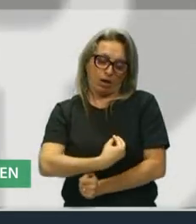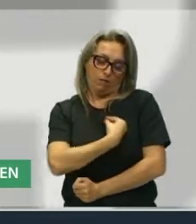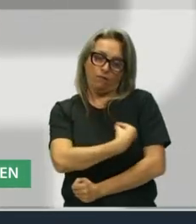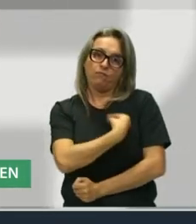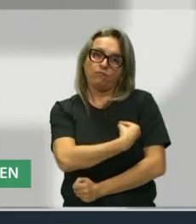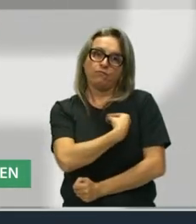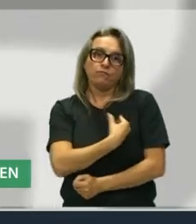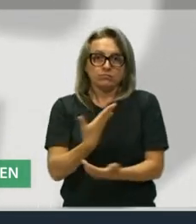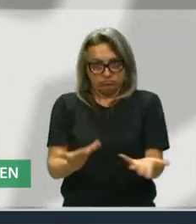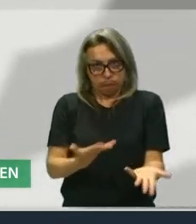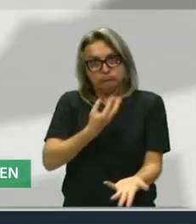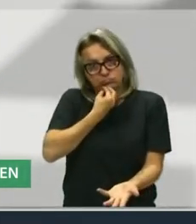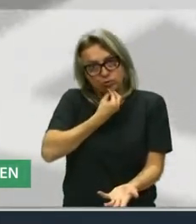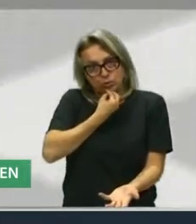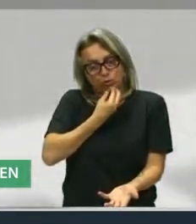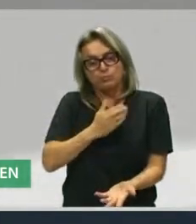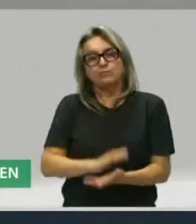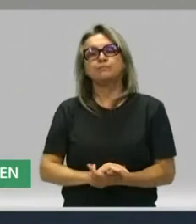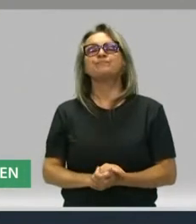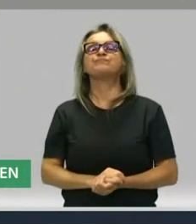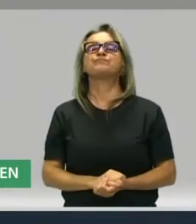Exames laboratoriais.